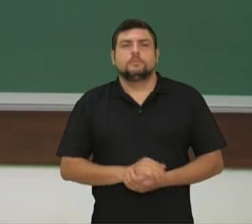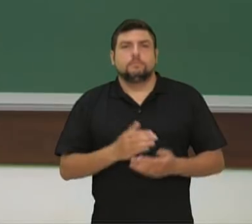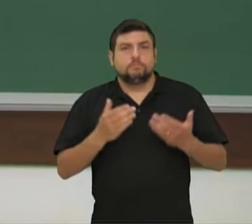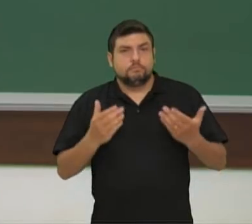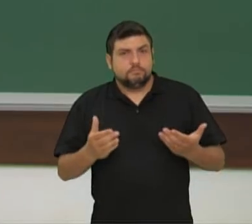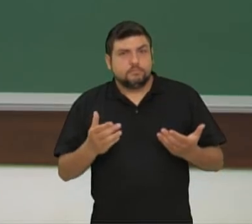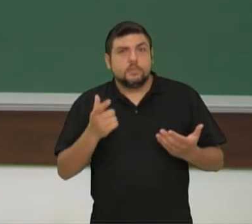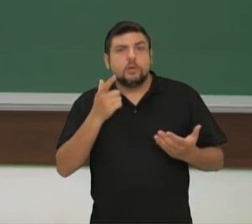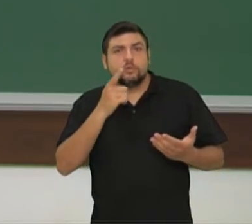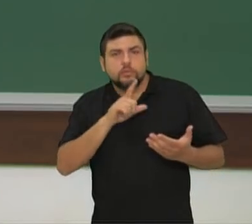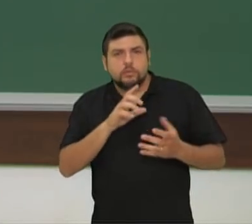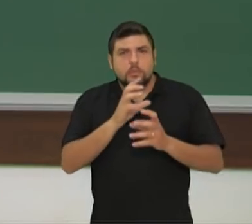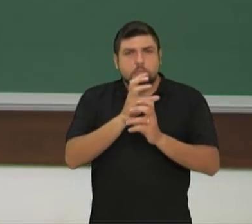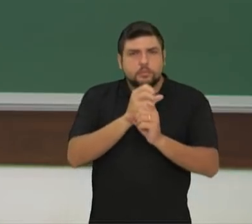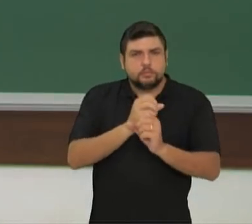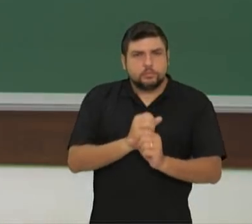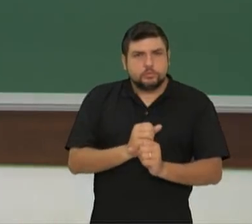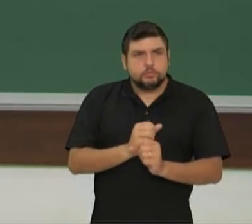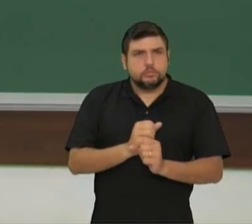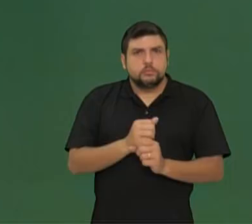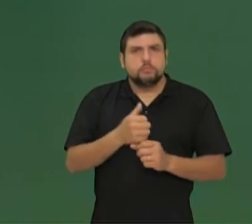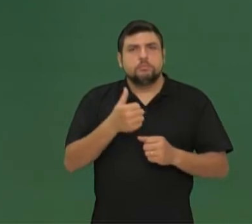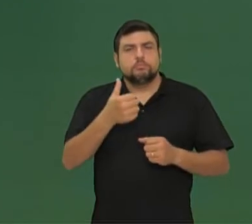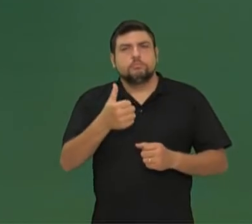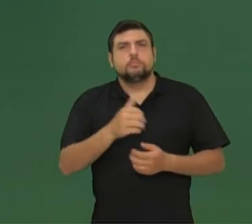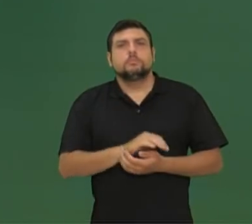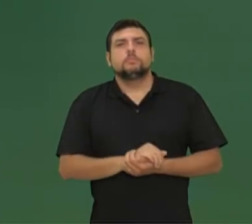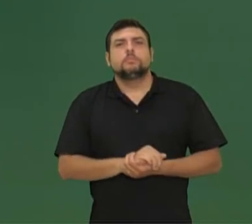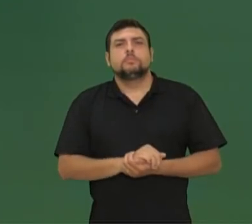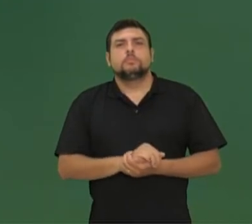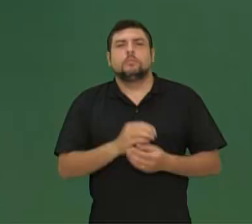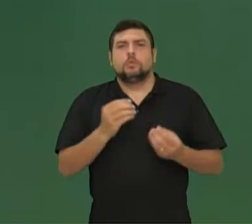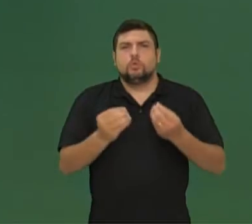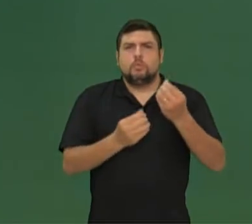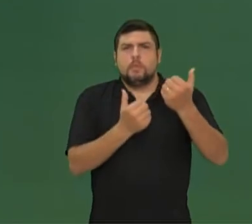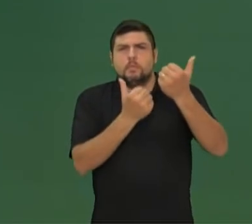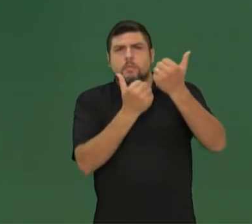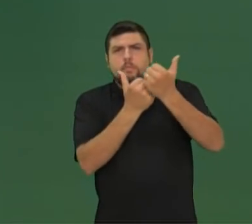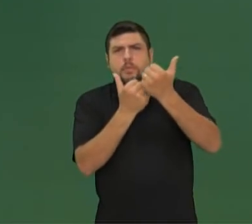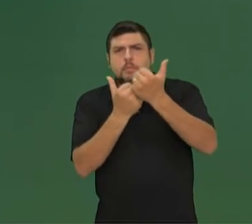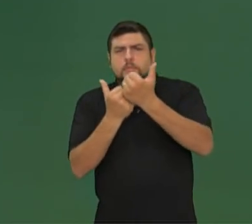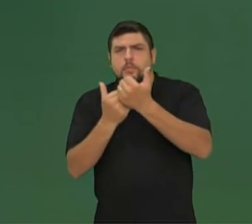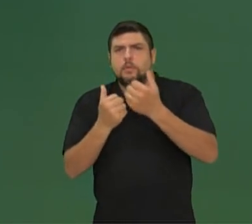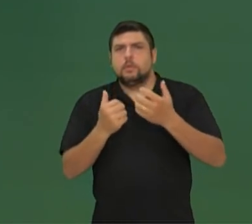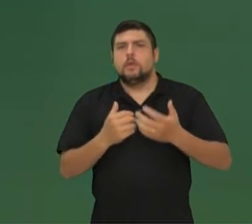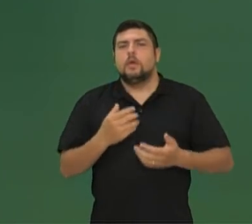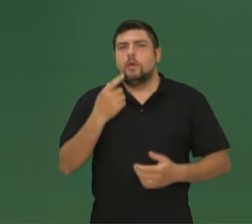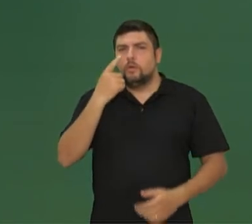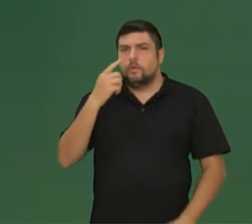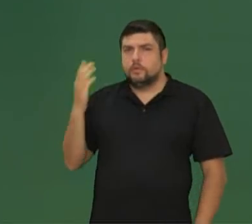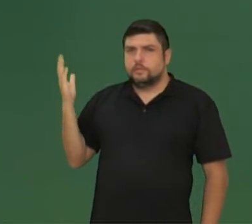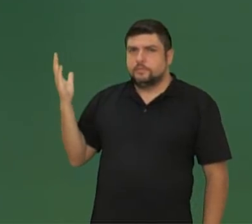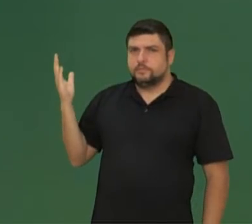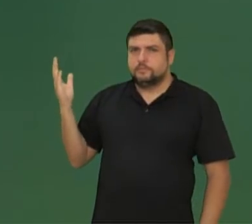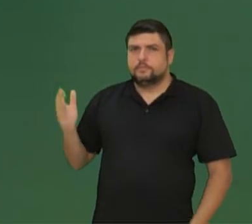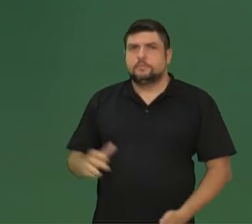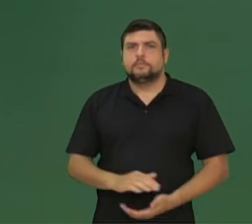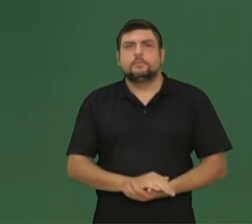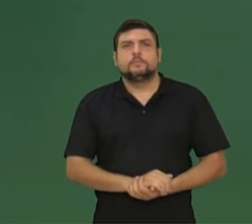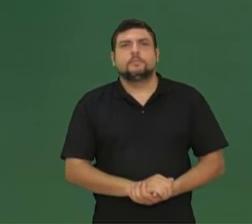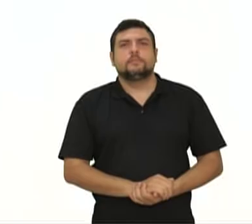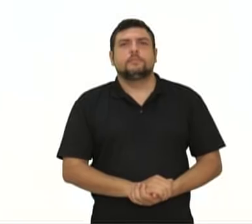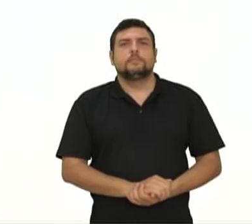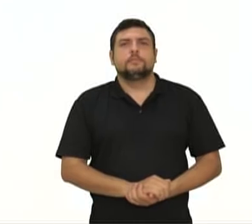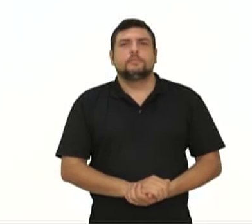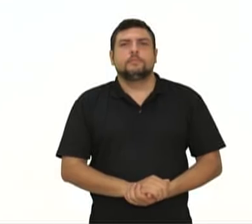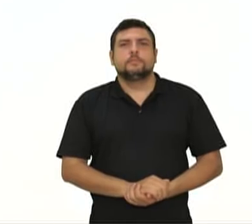Conseguiram? Concluíram aí, pessoal? Como que ficou lá? Substituindo no lugar do x o menos 1. Menos 1, menos